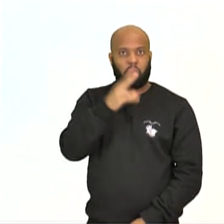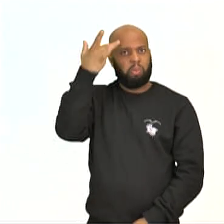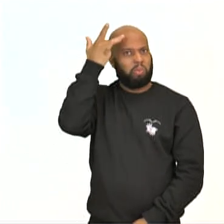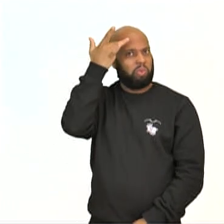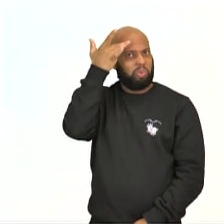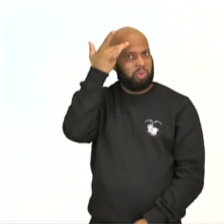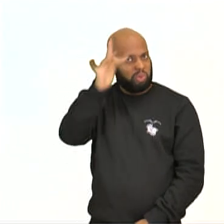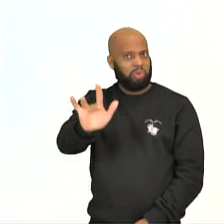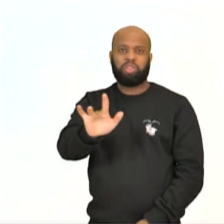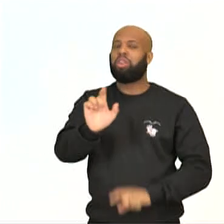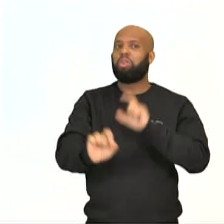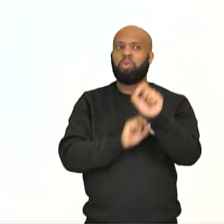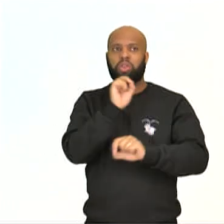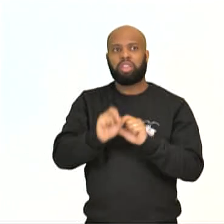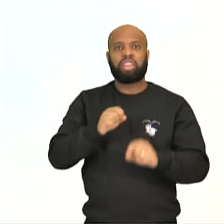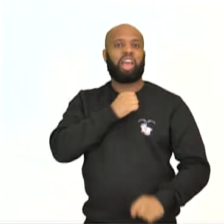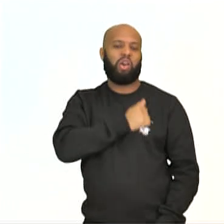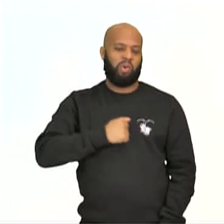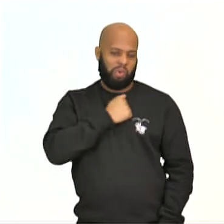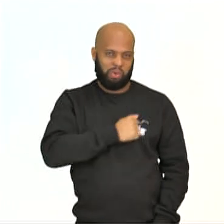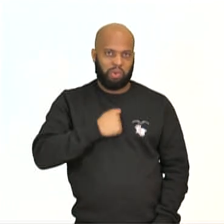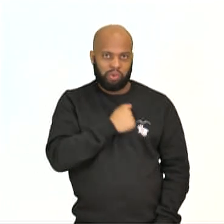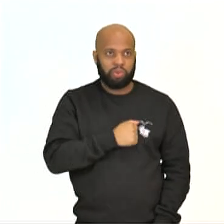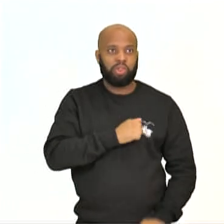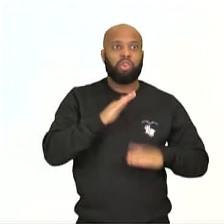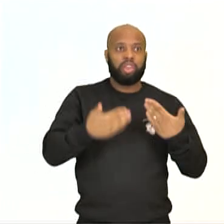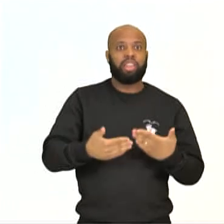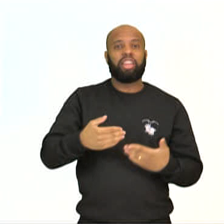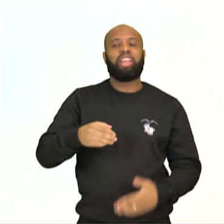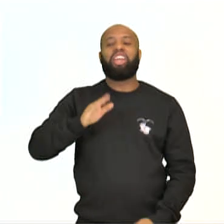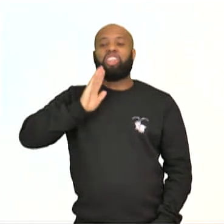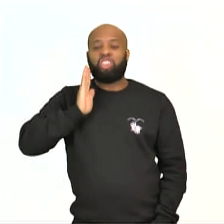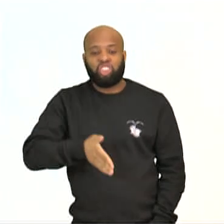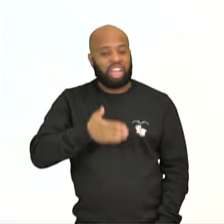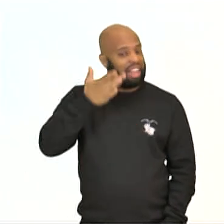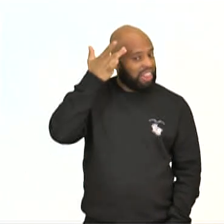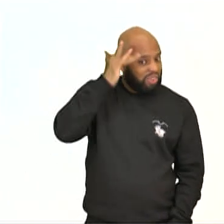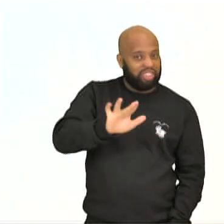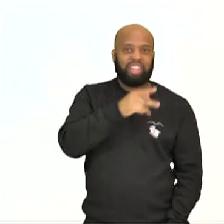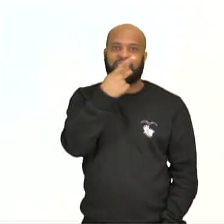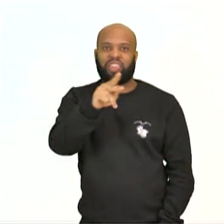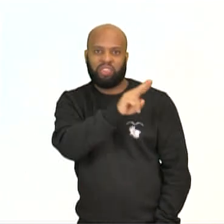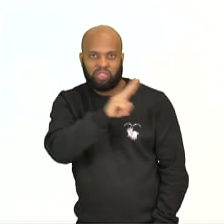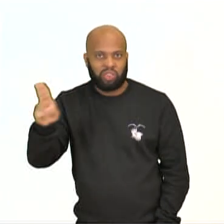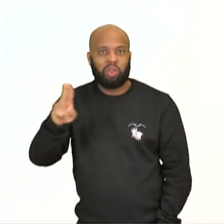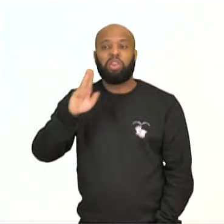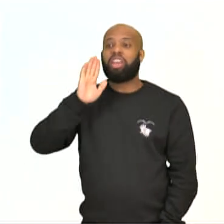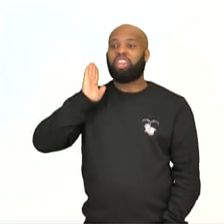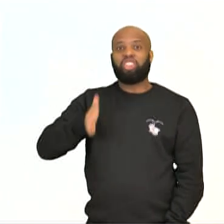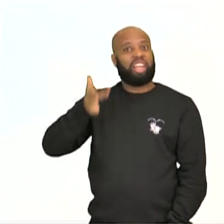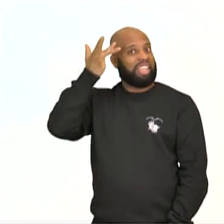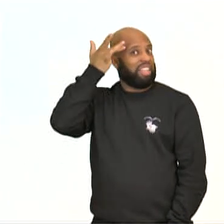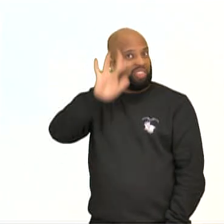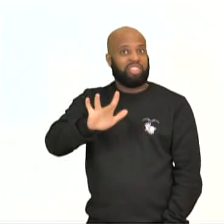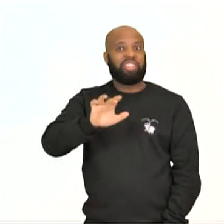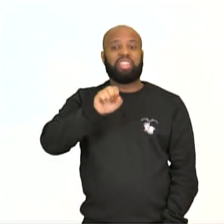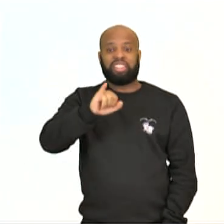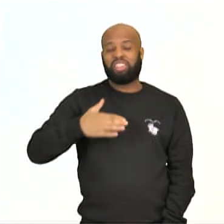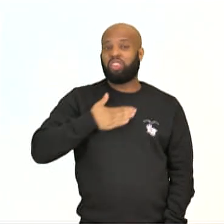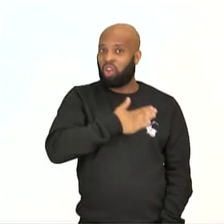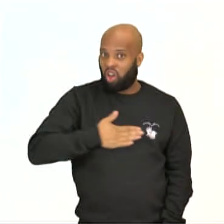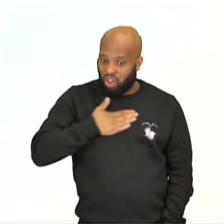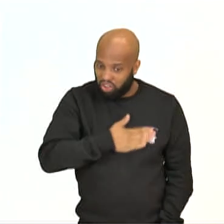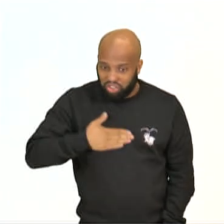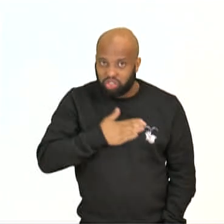sei ainda agosto. Então, ó, já nem lembro mais seu nome. Já nem sei ainda se